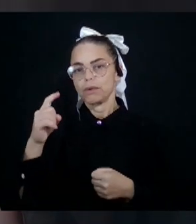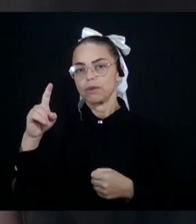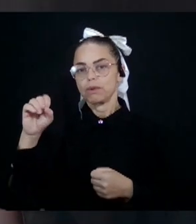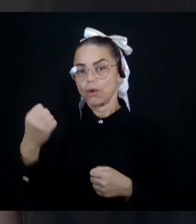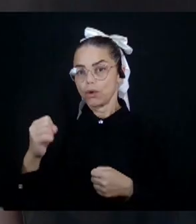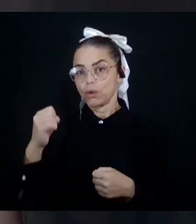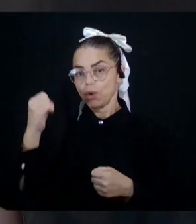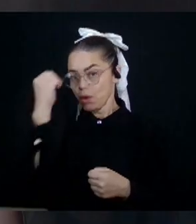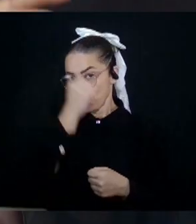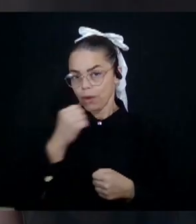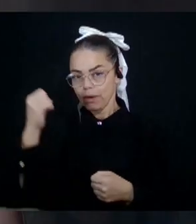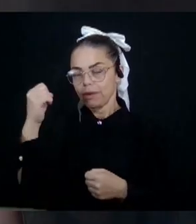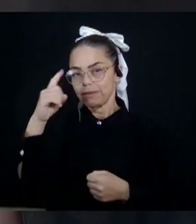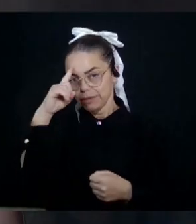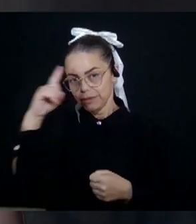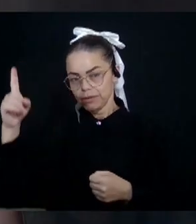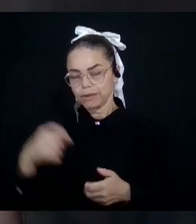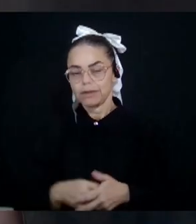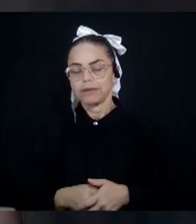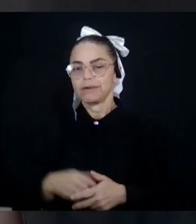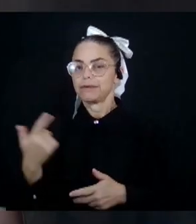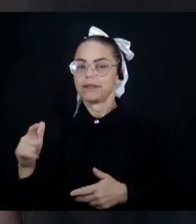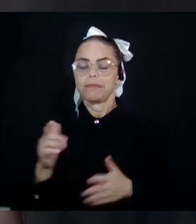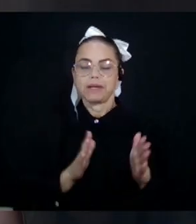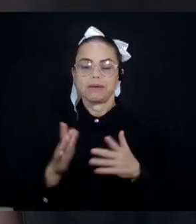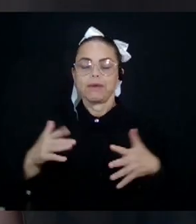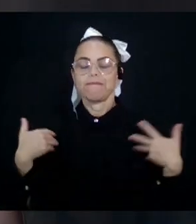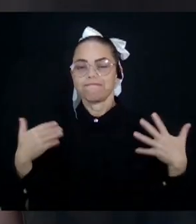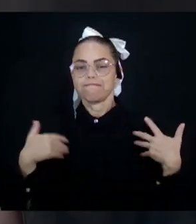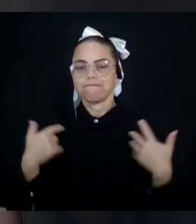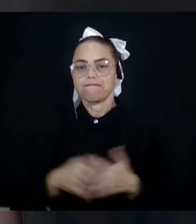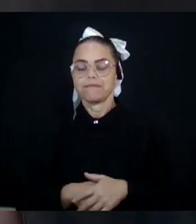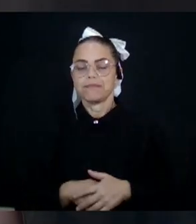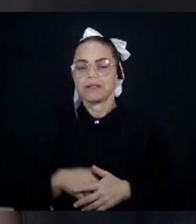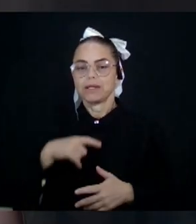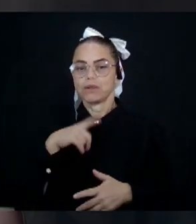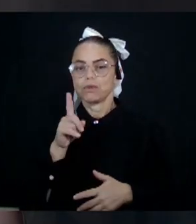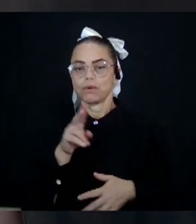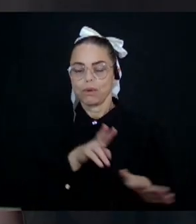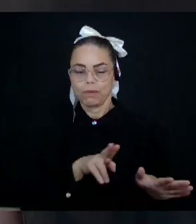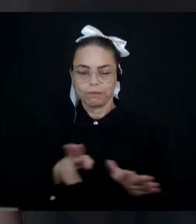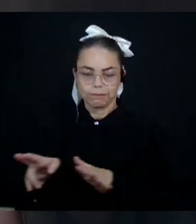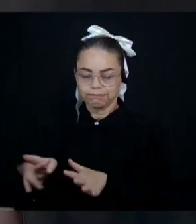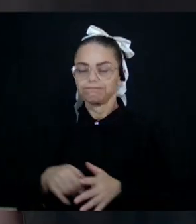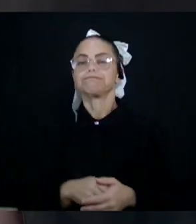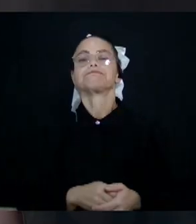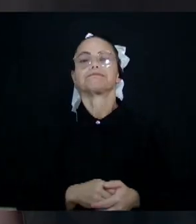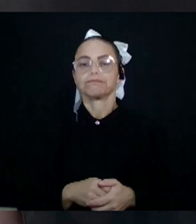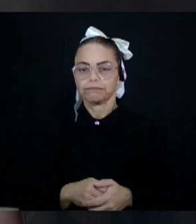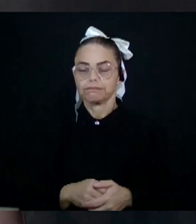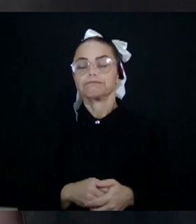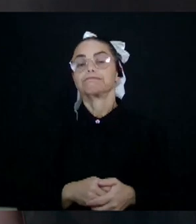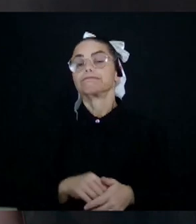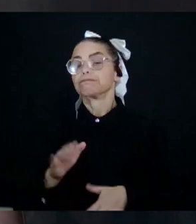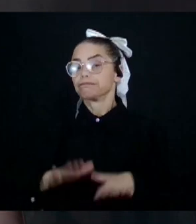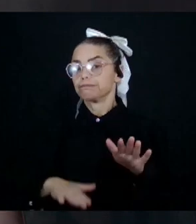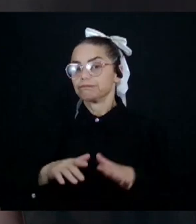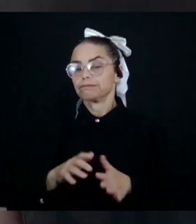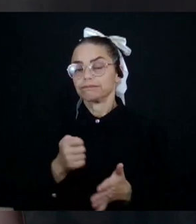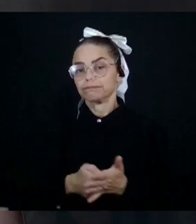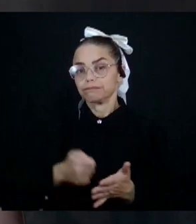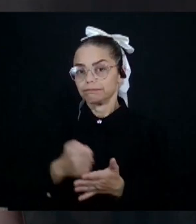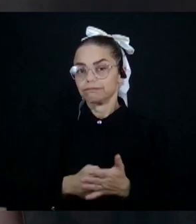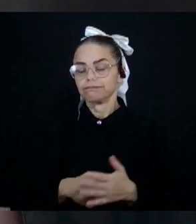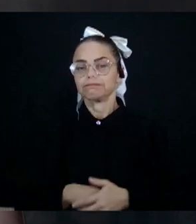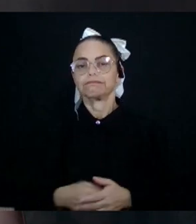de diversão que de repente você teve durante uma semana, Uhum. né? Então, e as exigências que também voltam